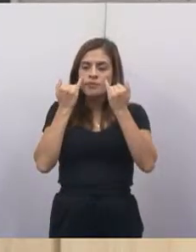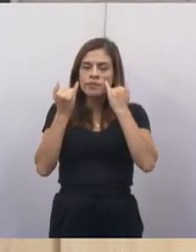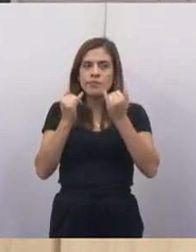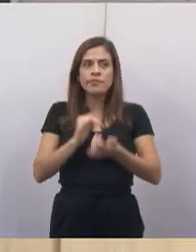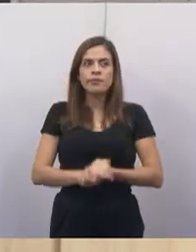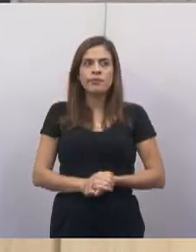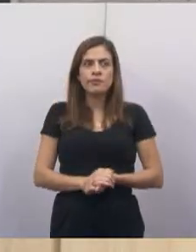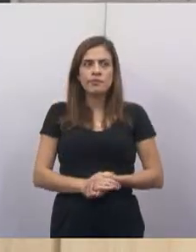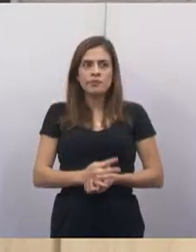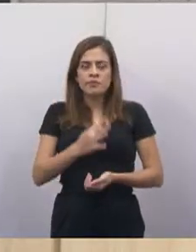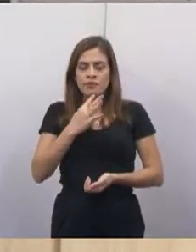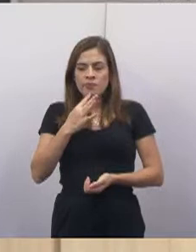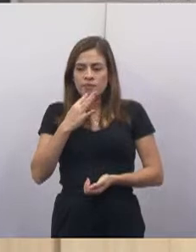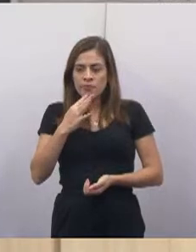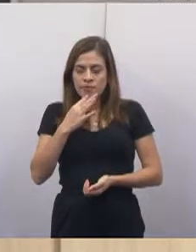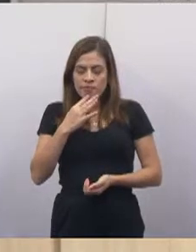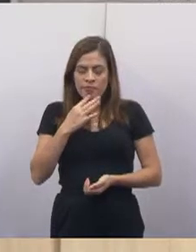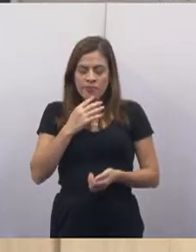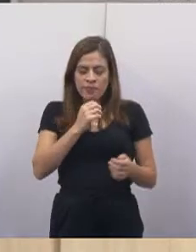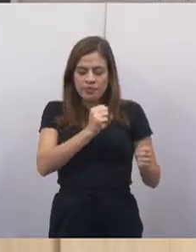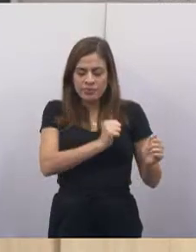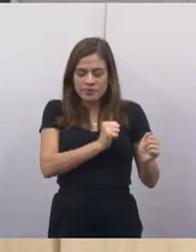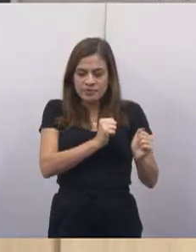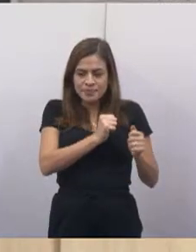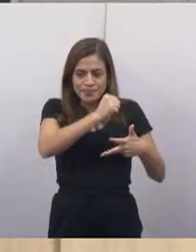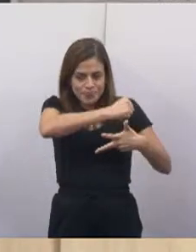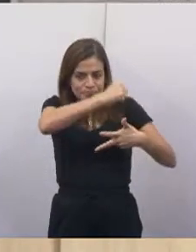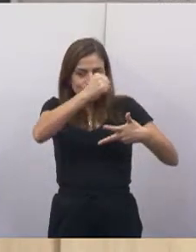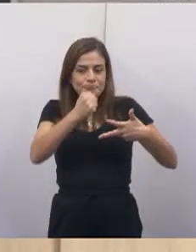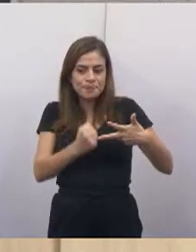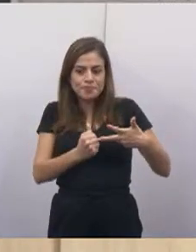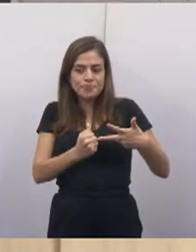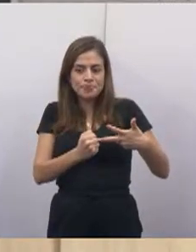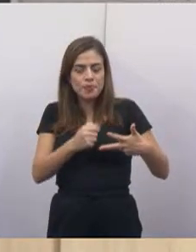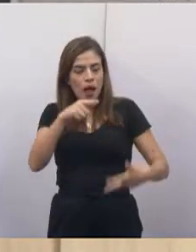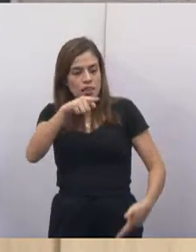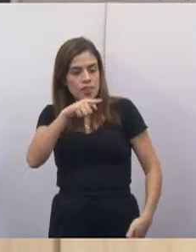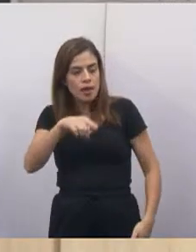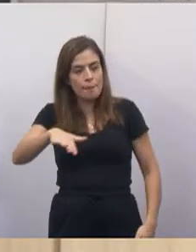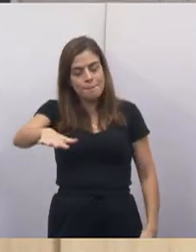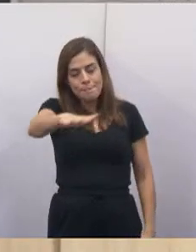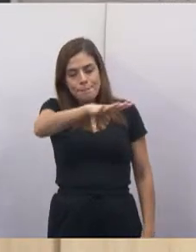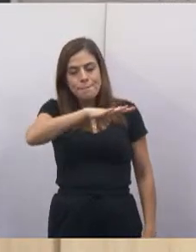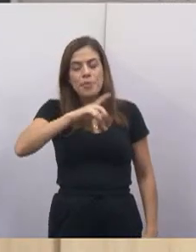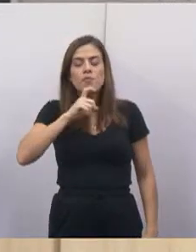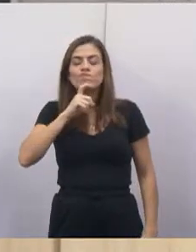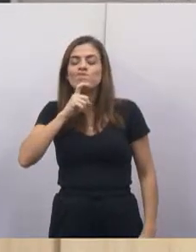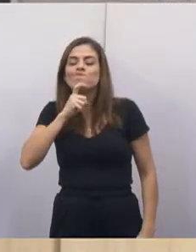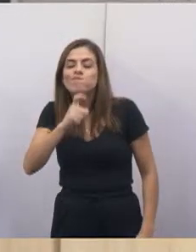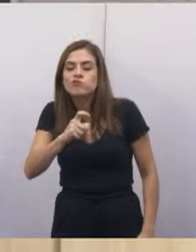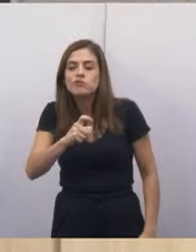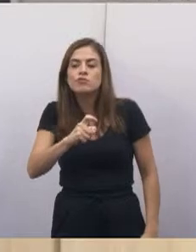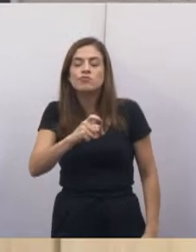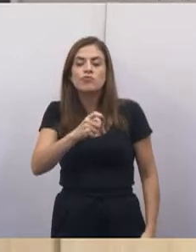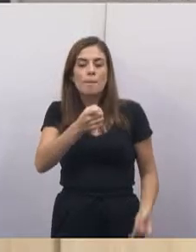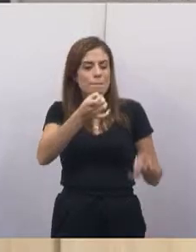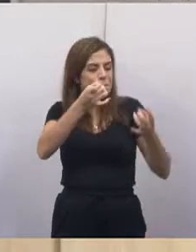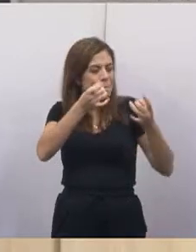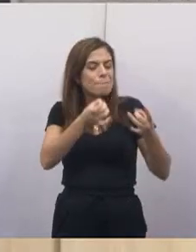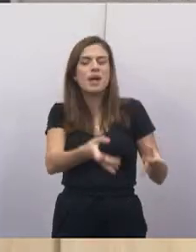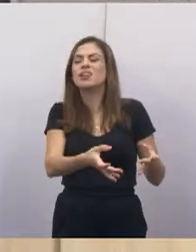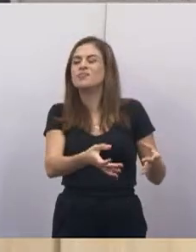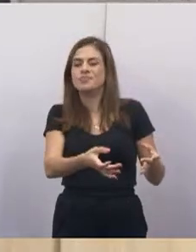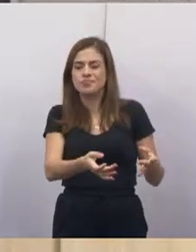de conhecimento do poder público o total estado de abandono da área verde localizada na entrada da rua